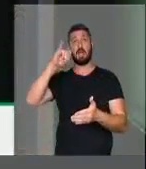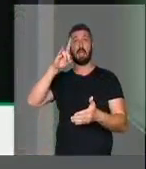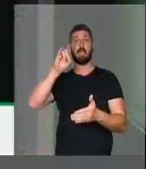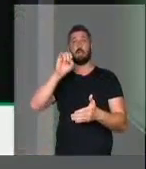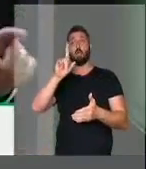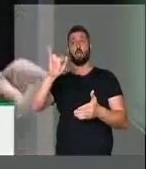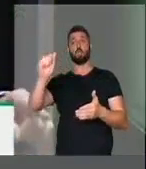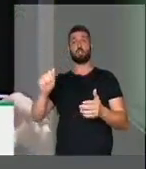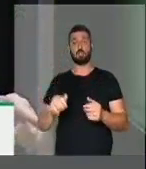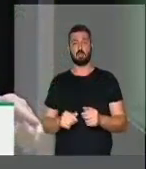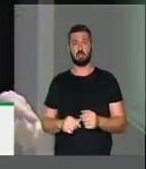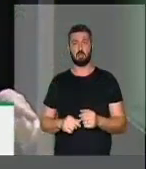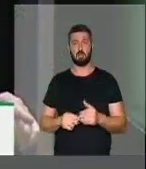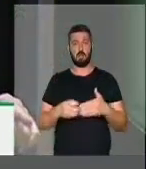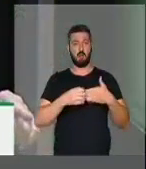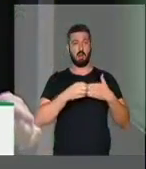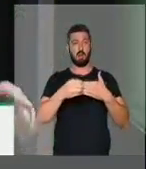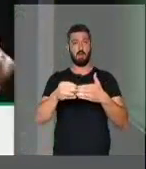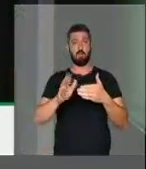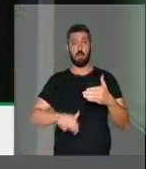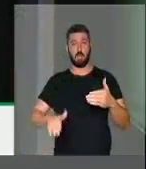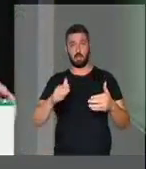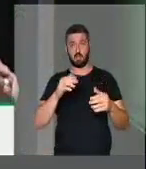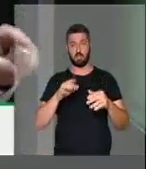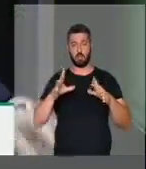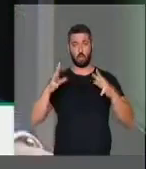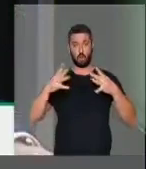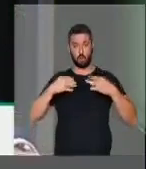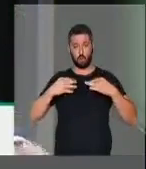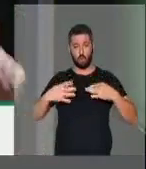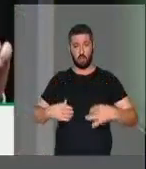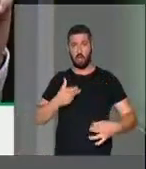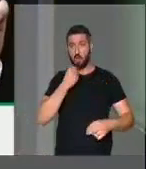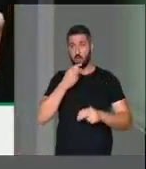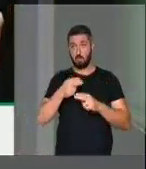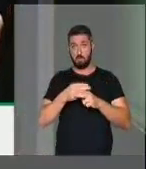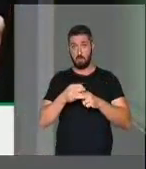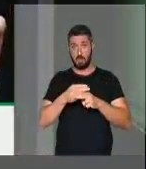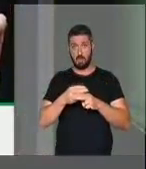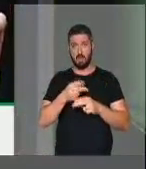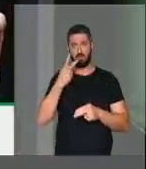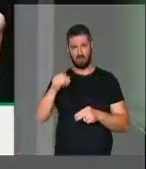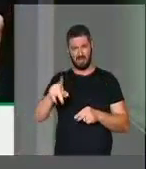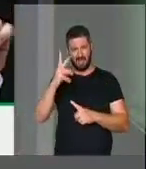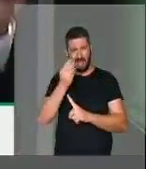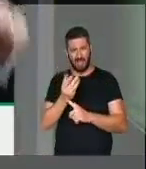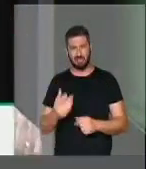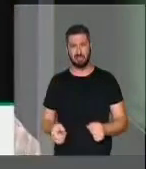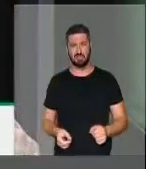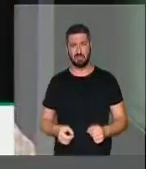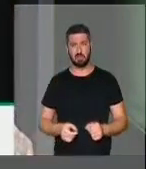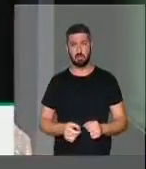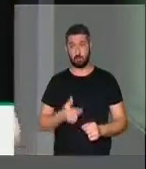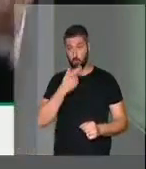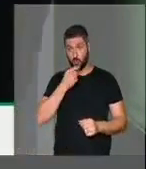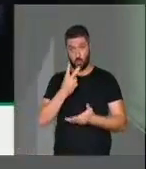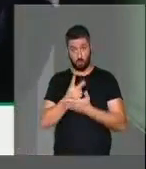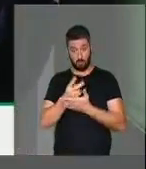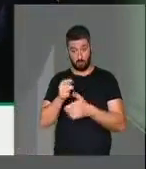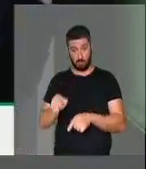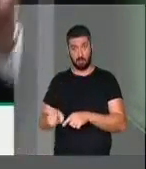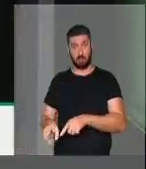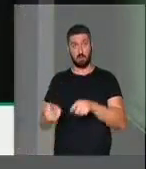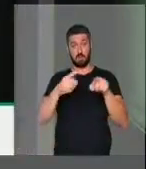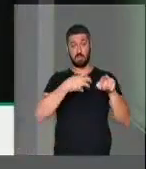ideologias, levando crianças a tocarem num homem nu, dizendo que isso é arte. Esse mesmo homem nu,